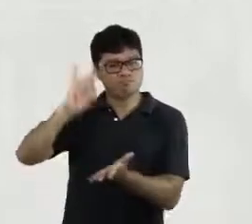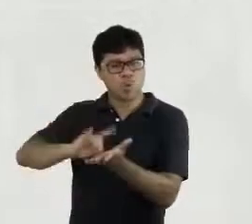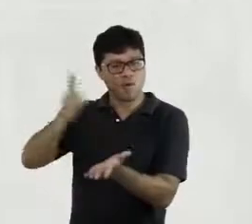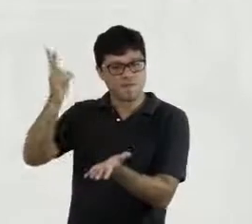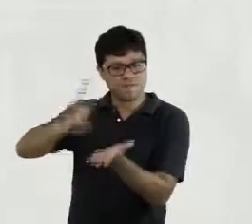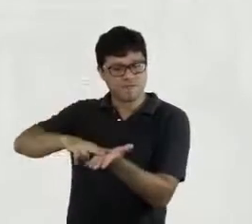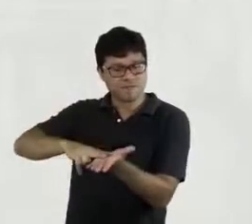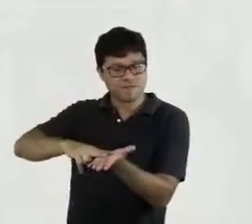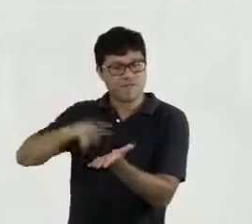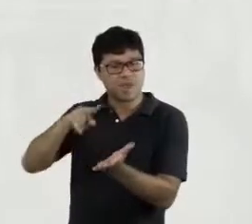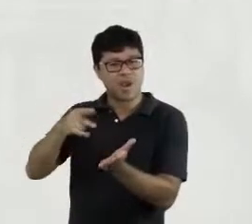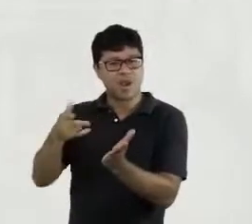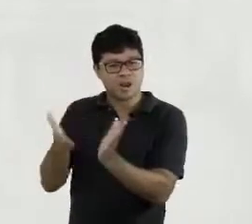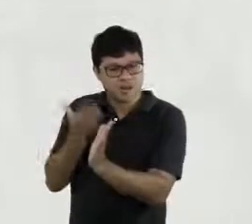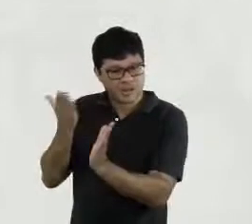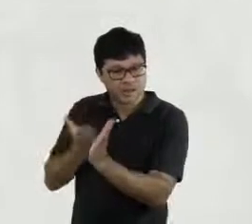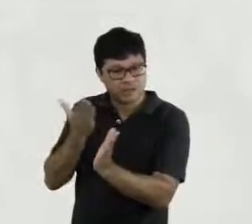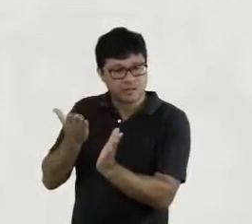uma obra,